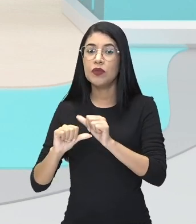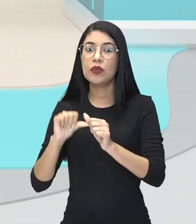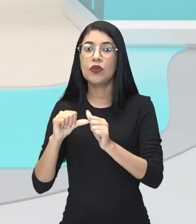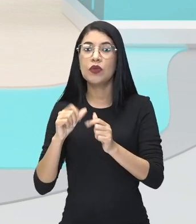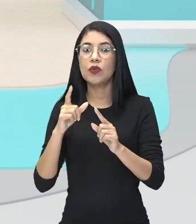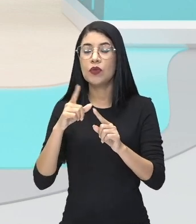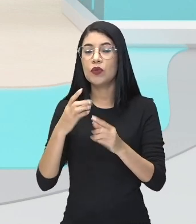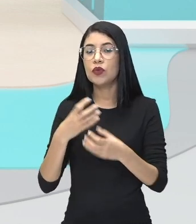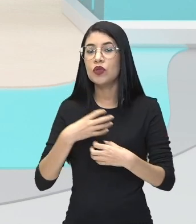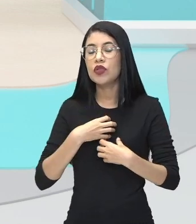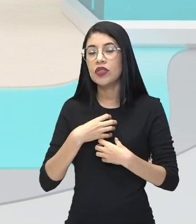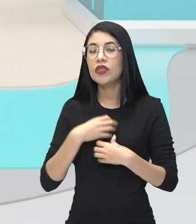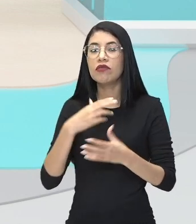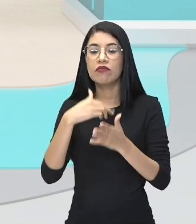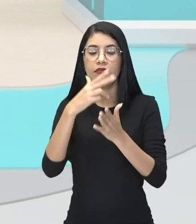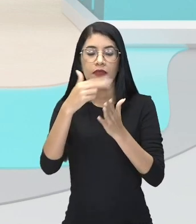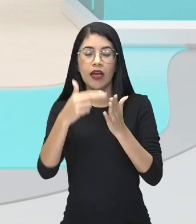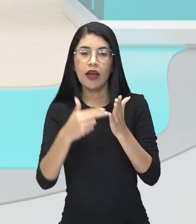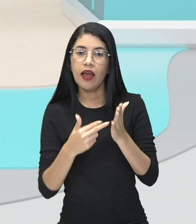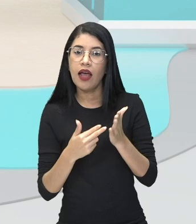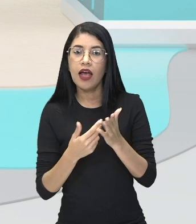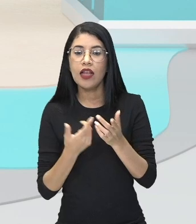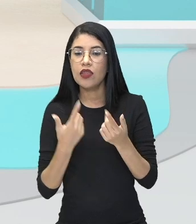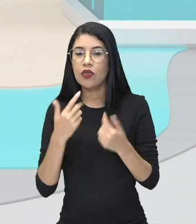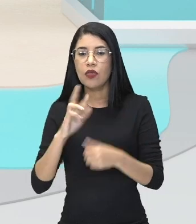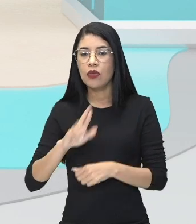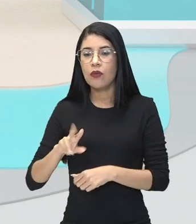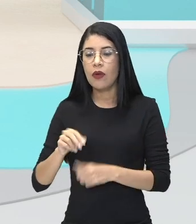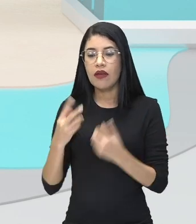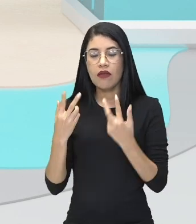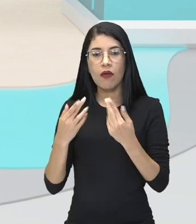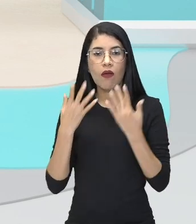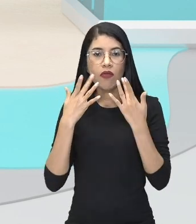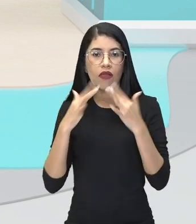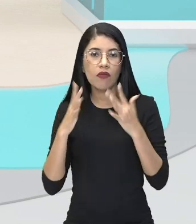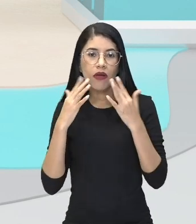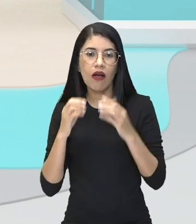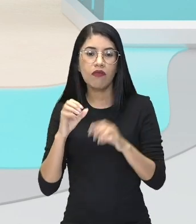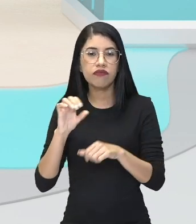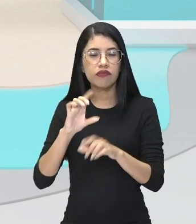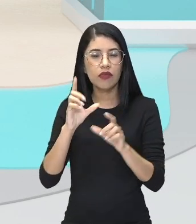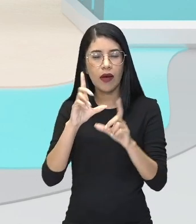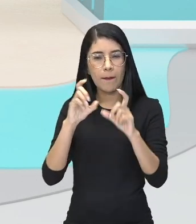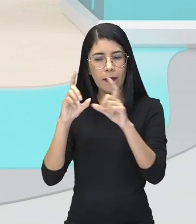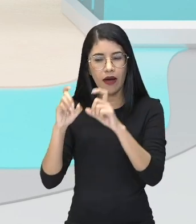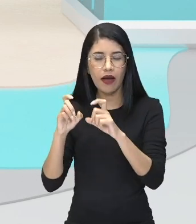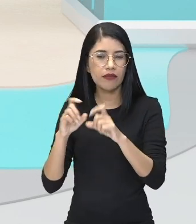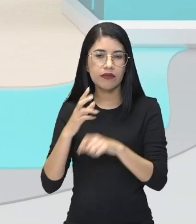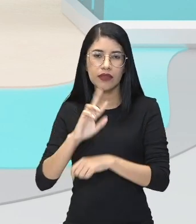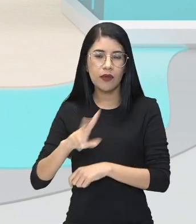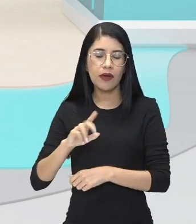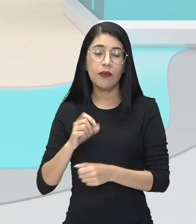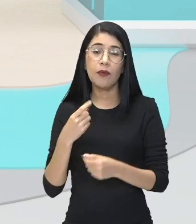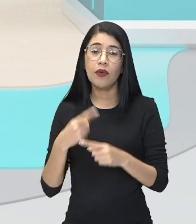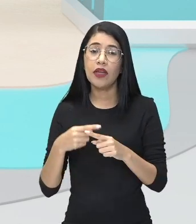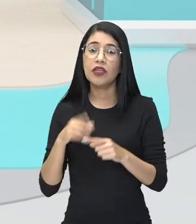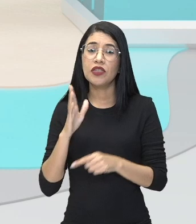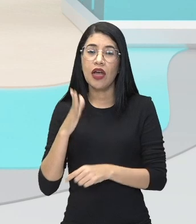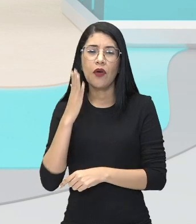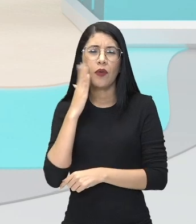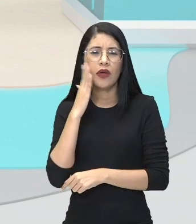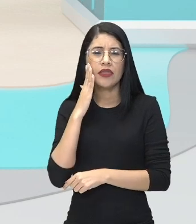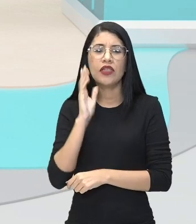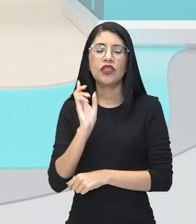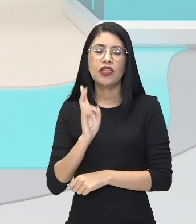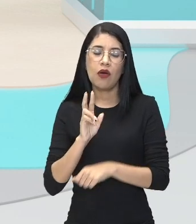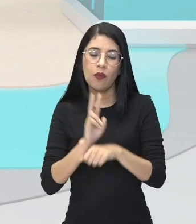pintura, ele não precisa mais retratar de forma naturalista os objetos e os animais, porque ele já dominava, ele já domesticava